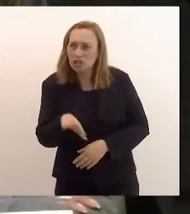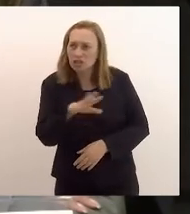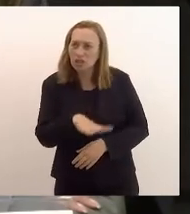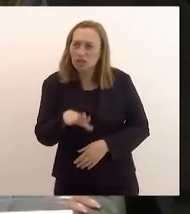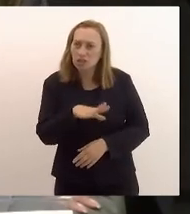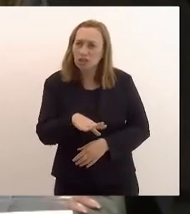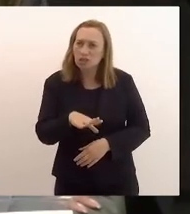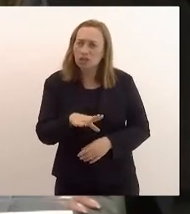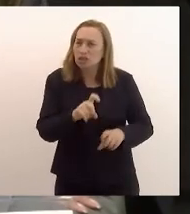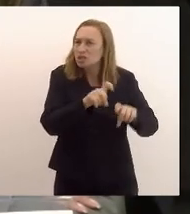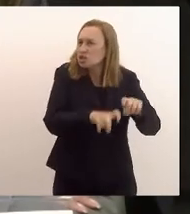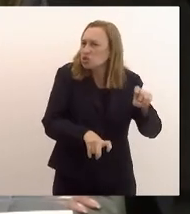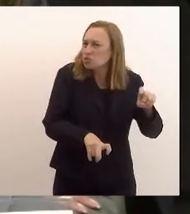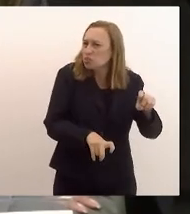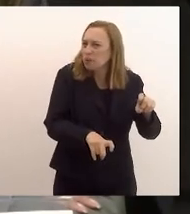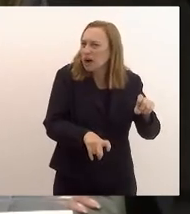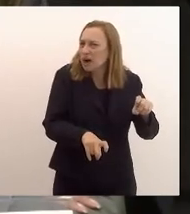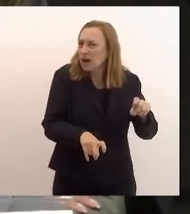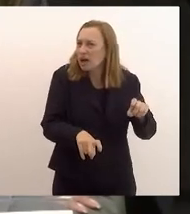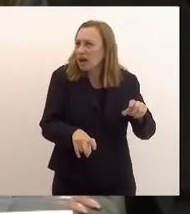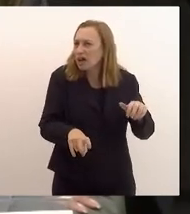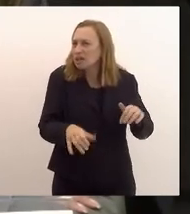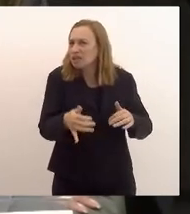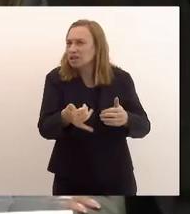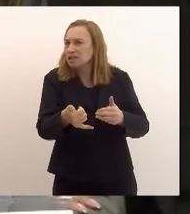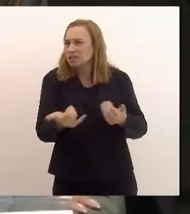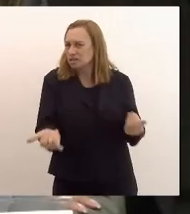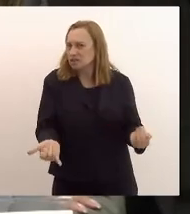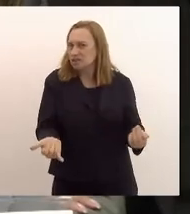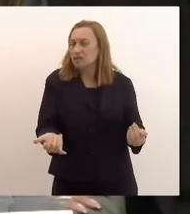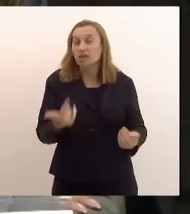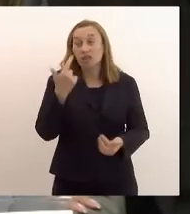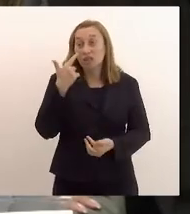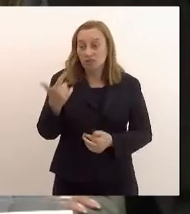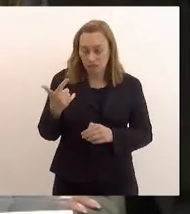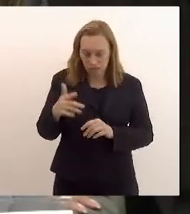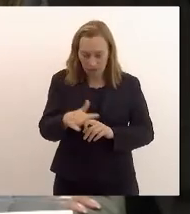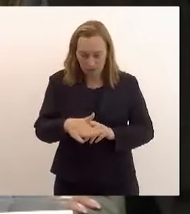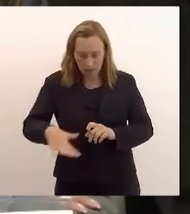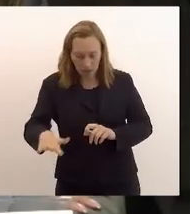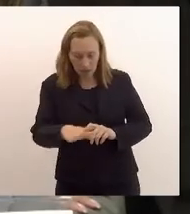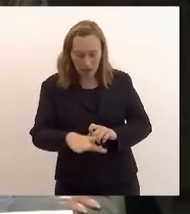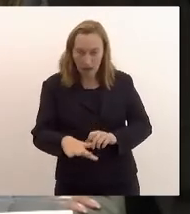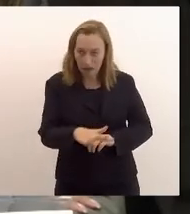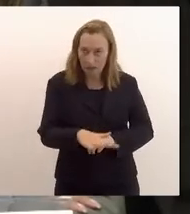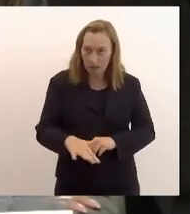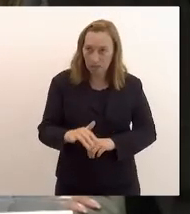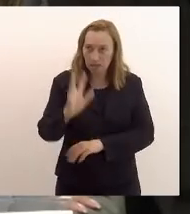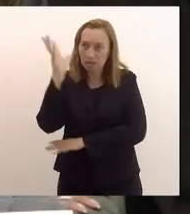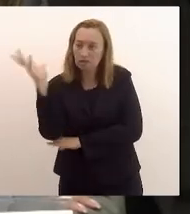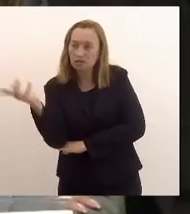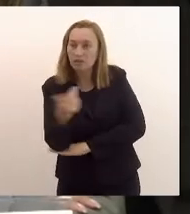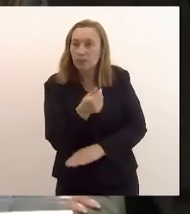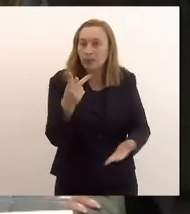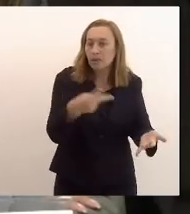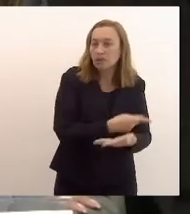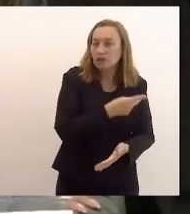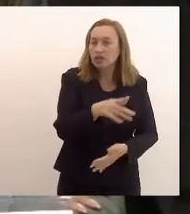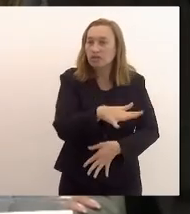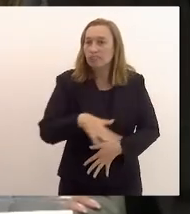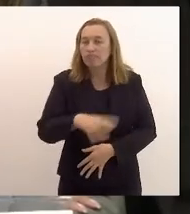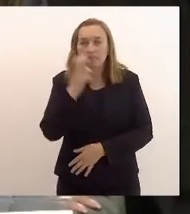nomame sendo estupradas chama intoxicados por Mercúrio Então quem te via na área ambiental infelizmente acontece na área da cultura